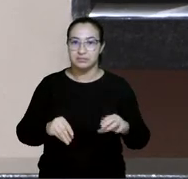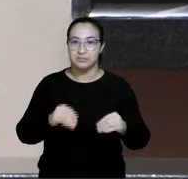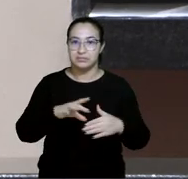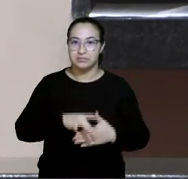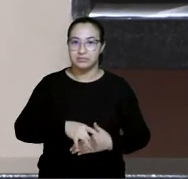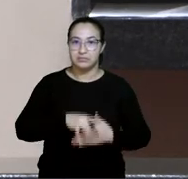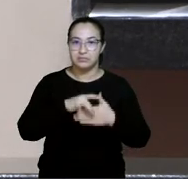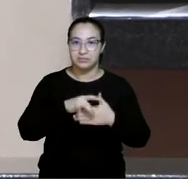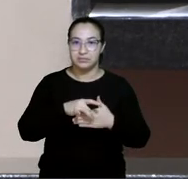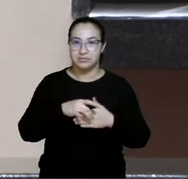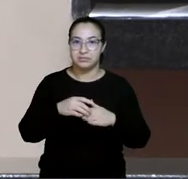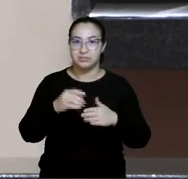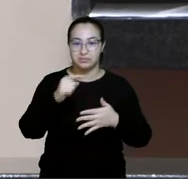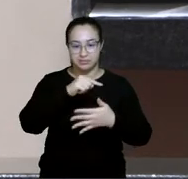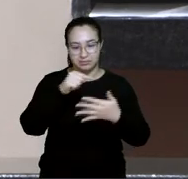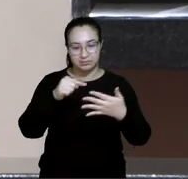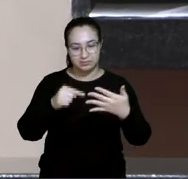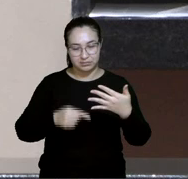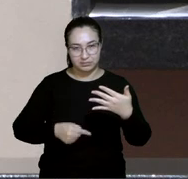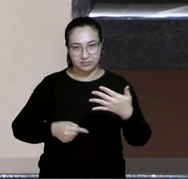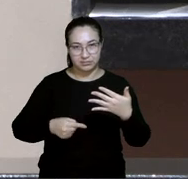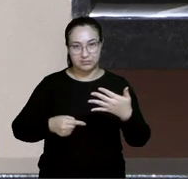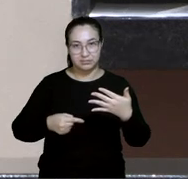passo a enumerar.